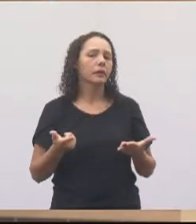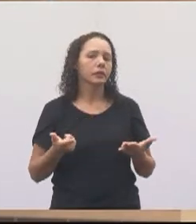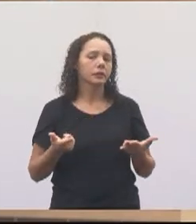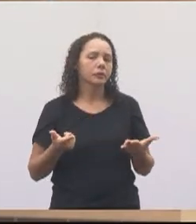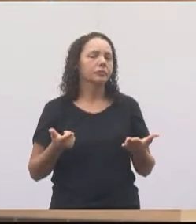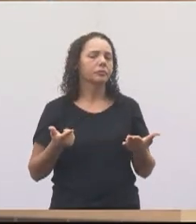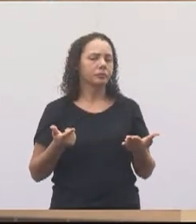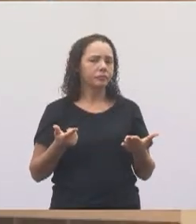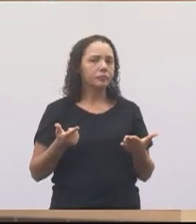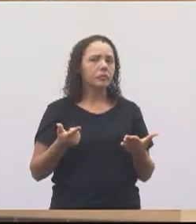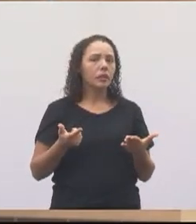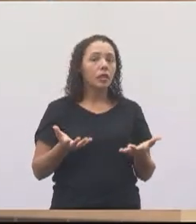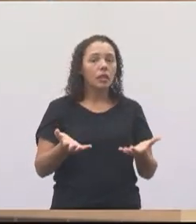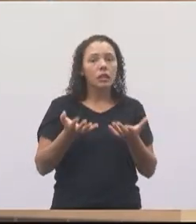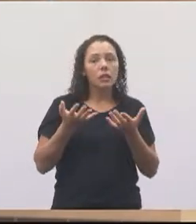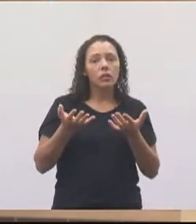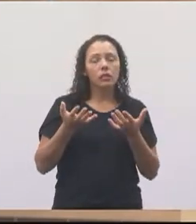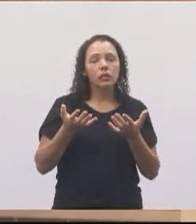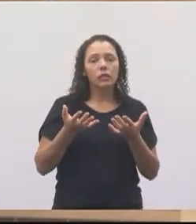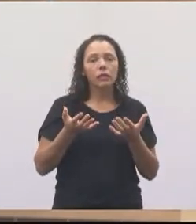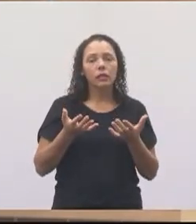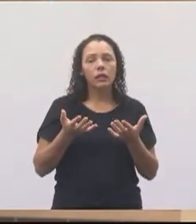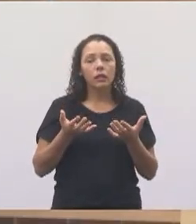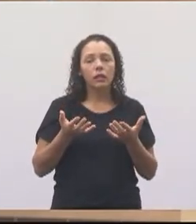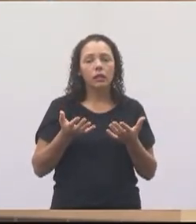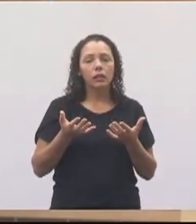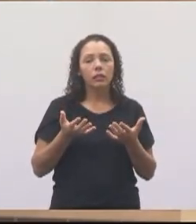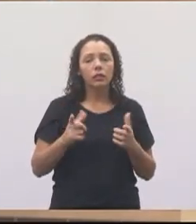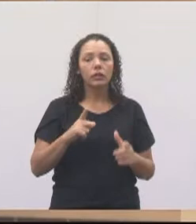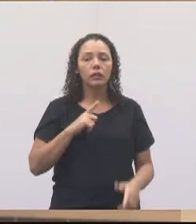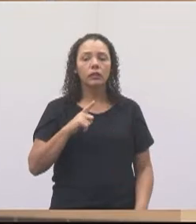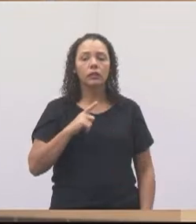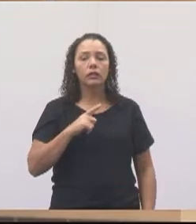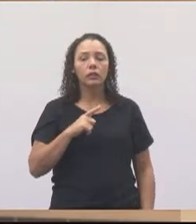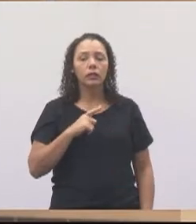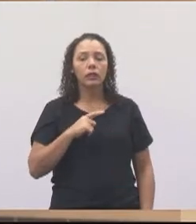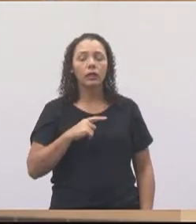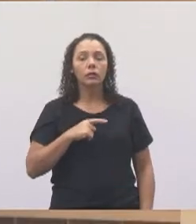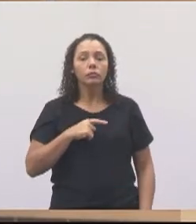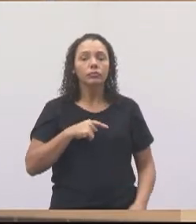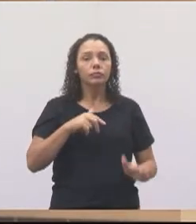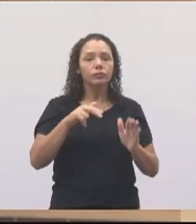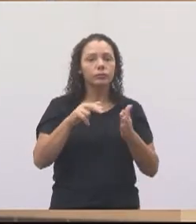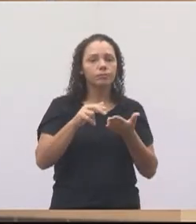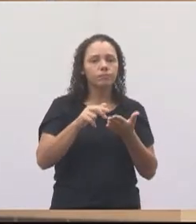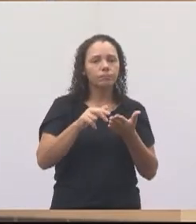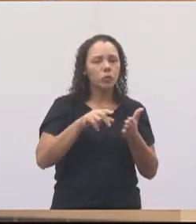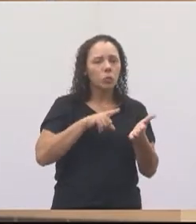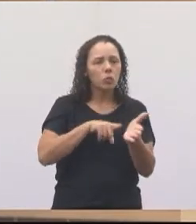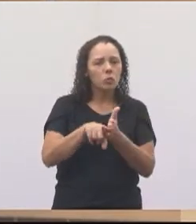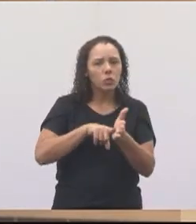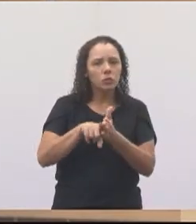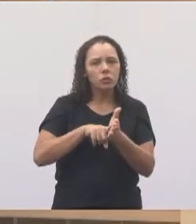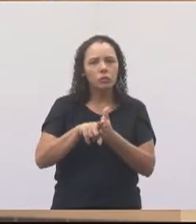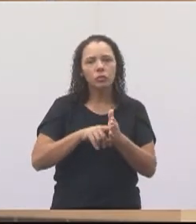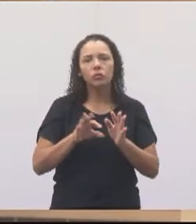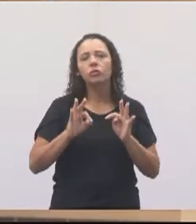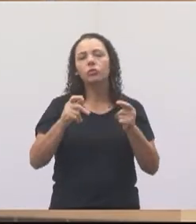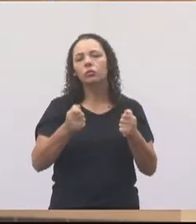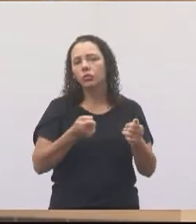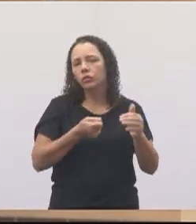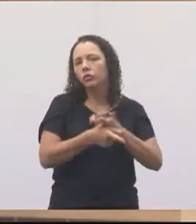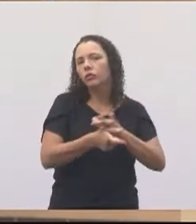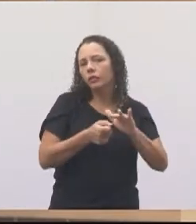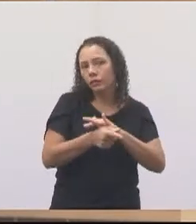hoje. Tem uma planilha daquilo que foi investido, a contrapartida para o município no decorrer desses